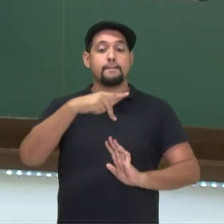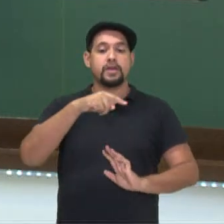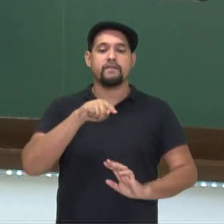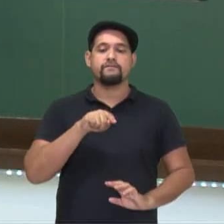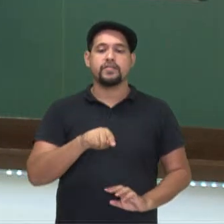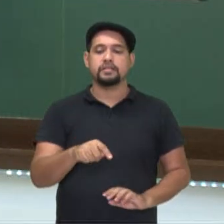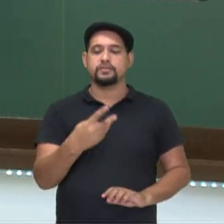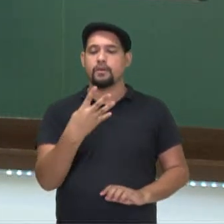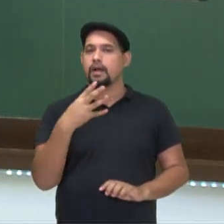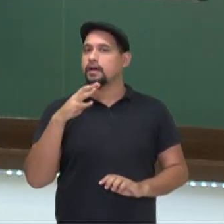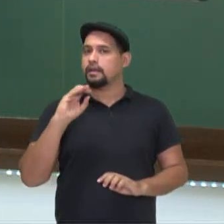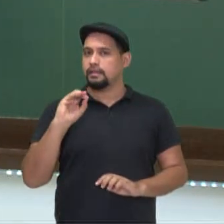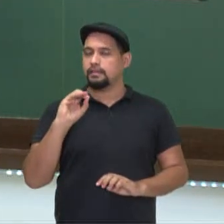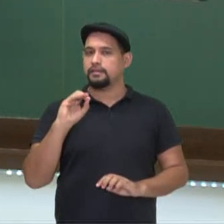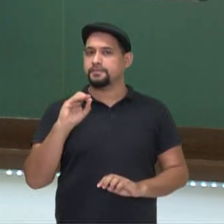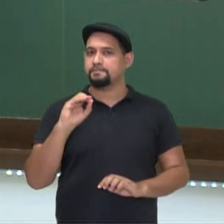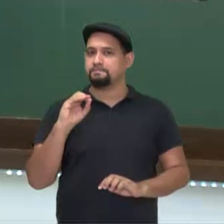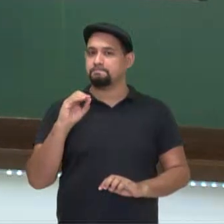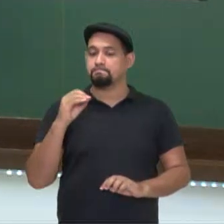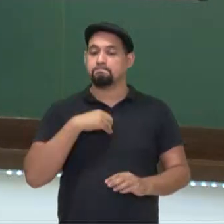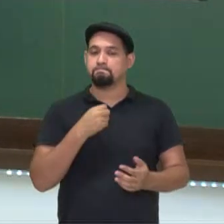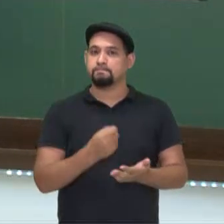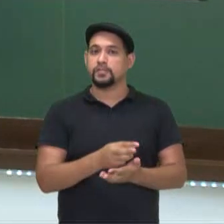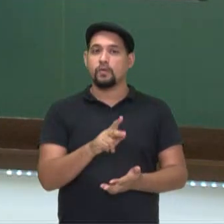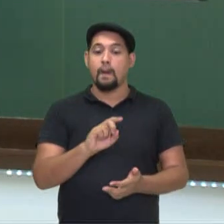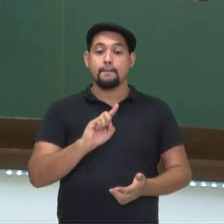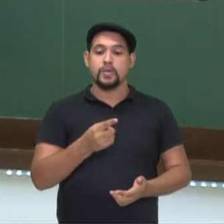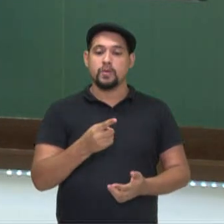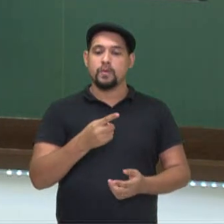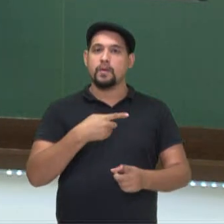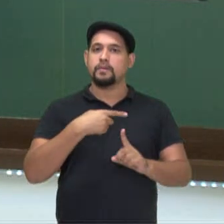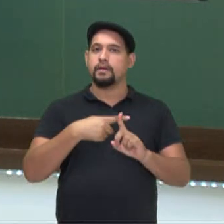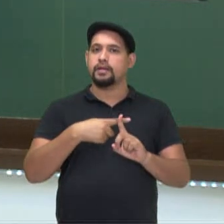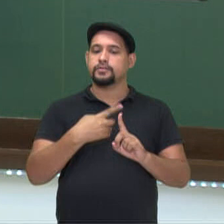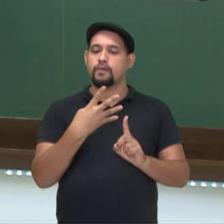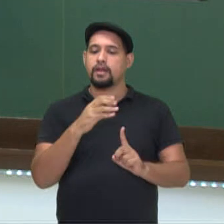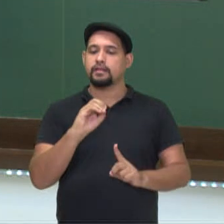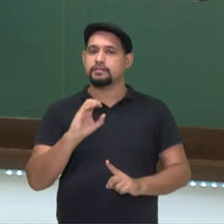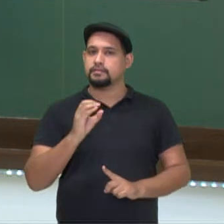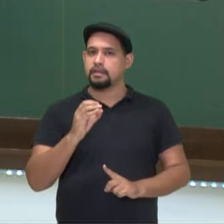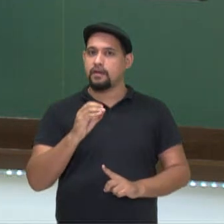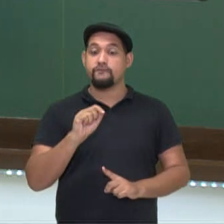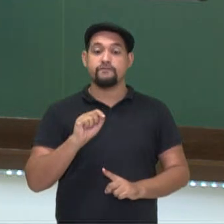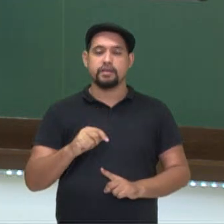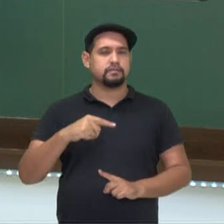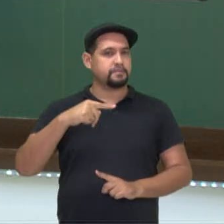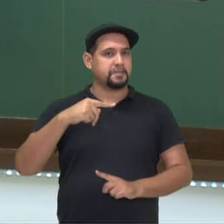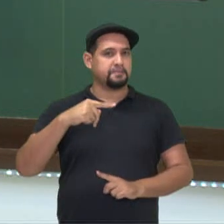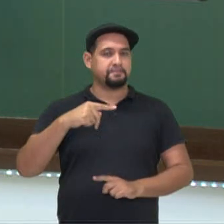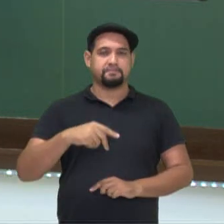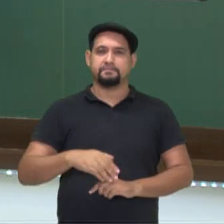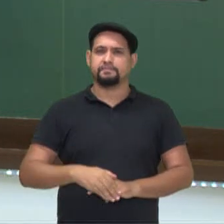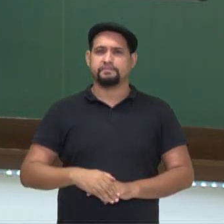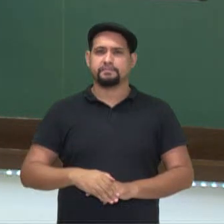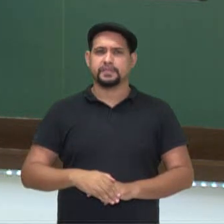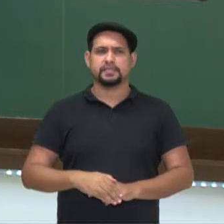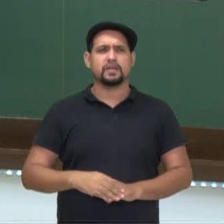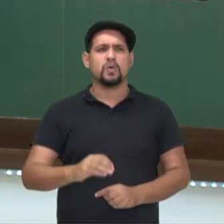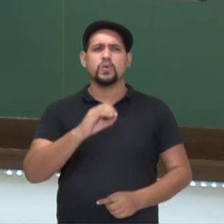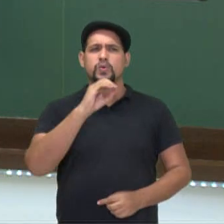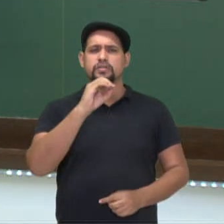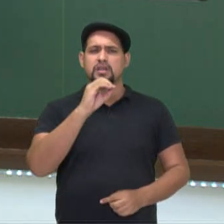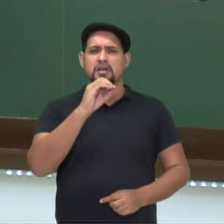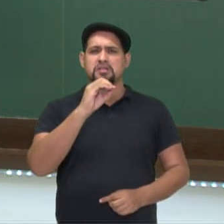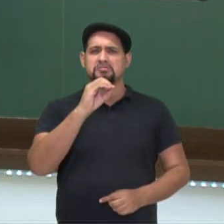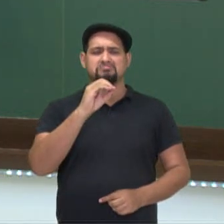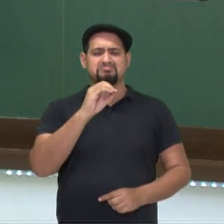vezes 40. Então, tá aqui, custo é igual a 1.000 mais 40 centavos vezes P. Como esse zero aqui